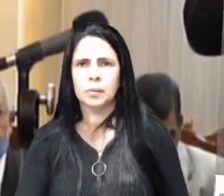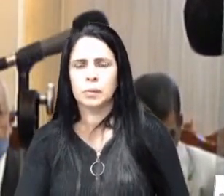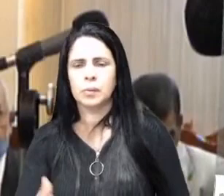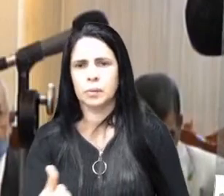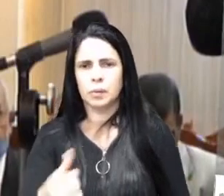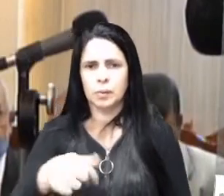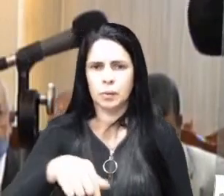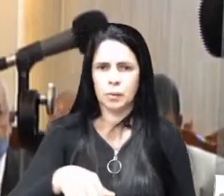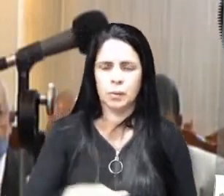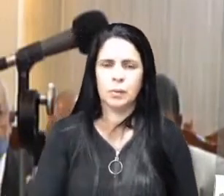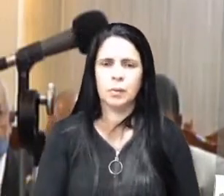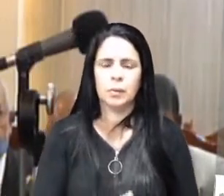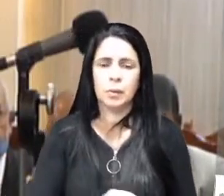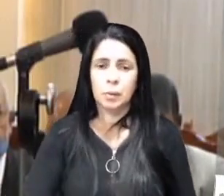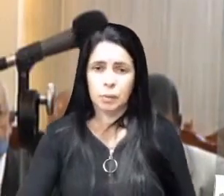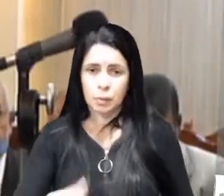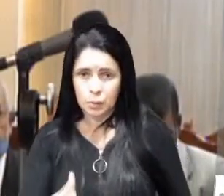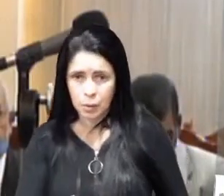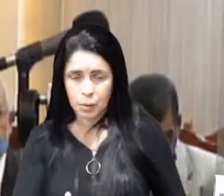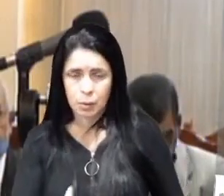Como é que diz o 7?